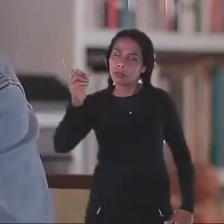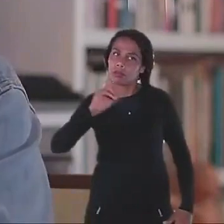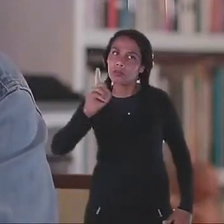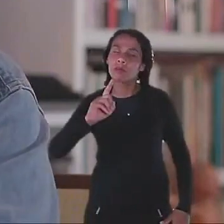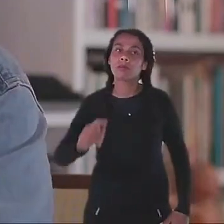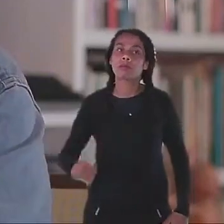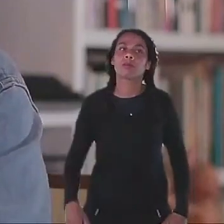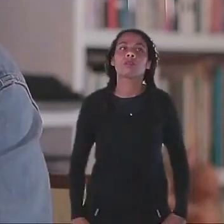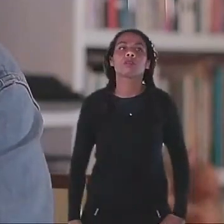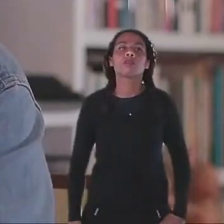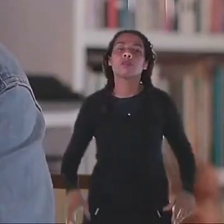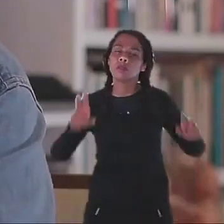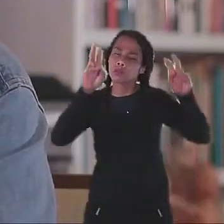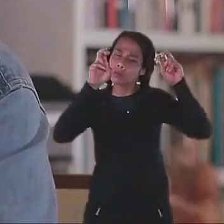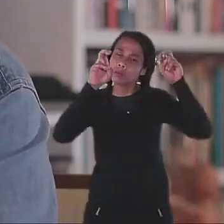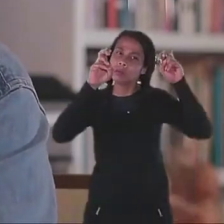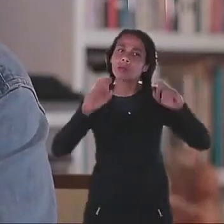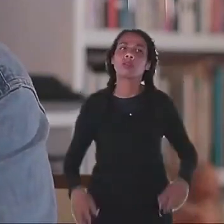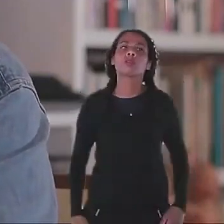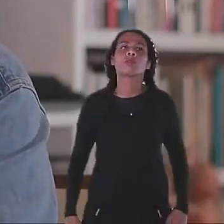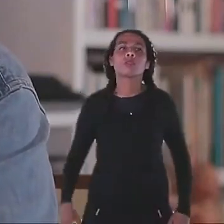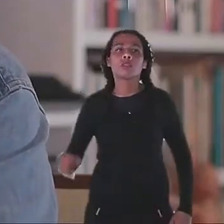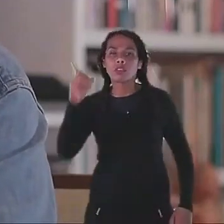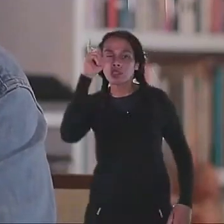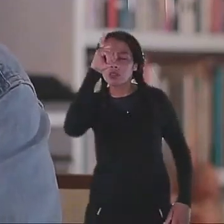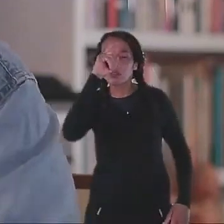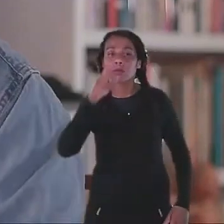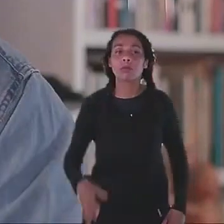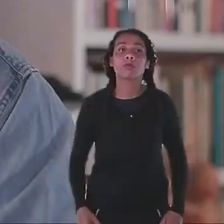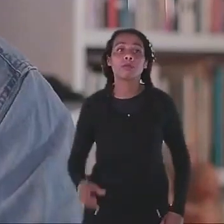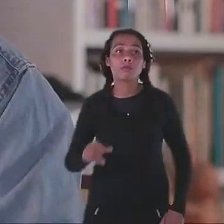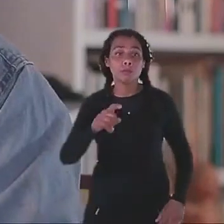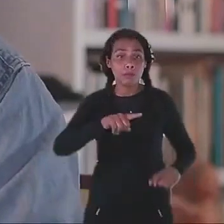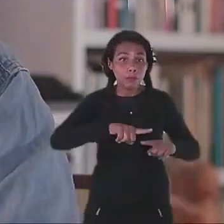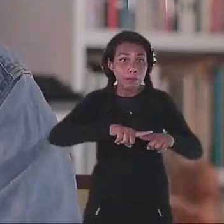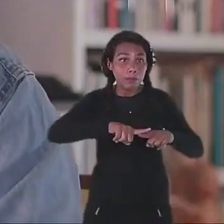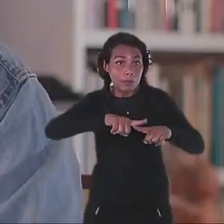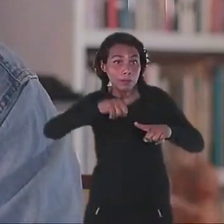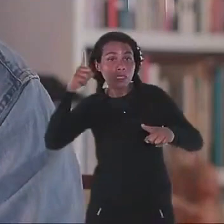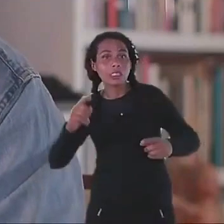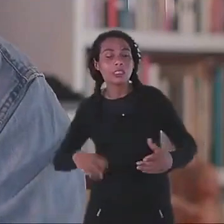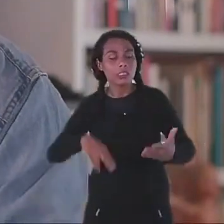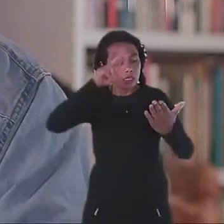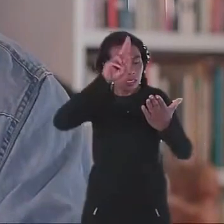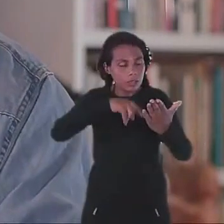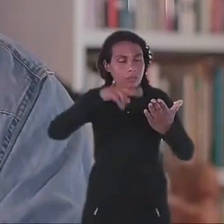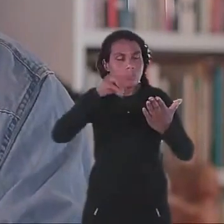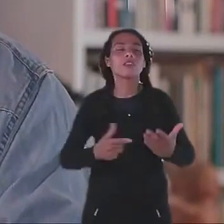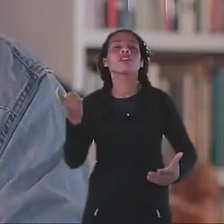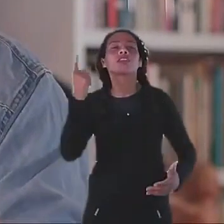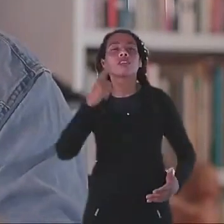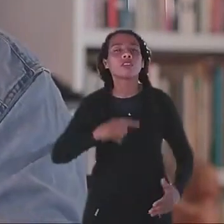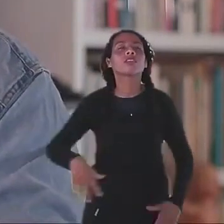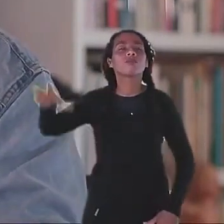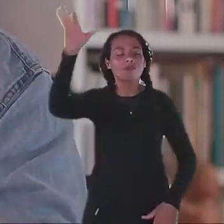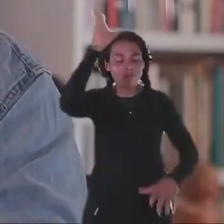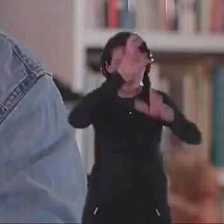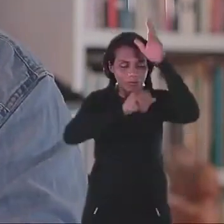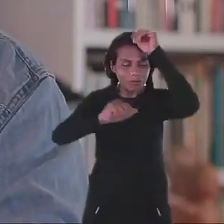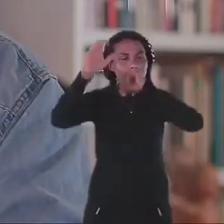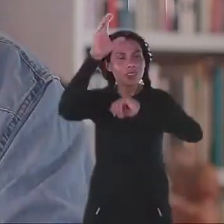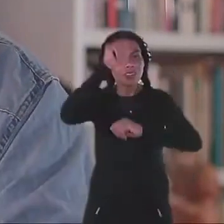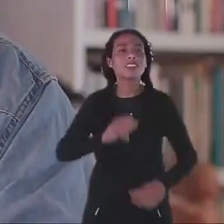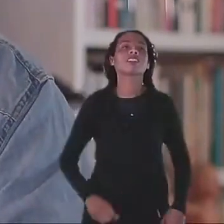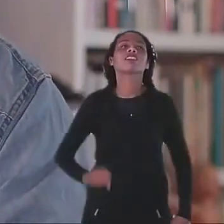não é fácil, mas de uma forma clara, gostosa, boa de ler. Eu atravessei as